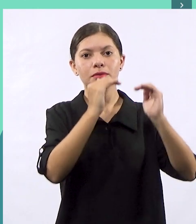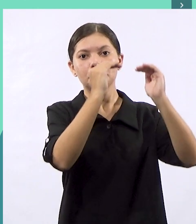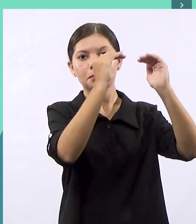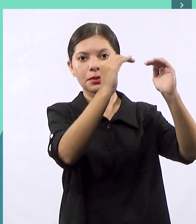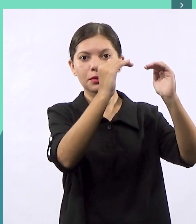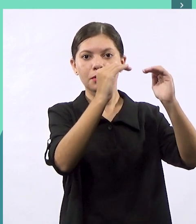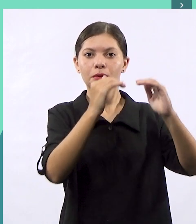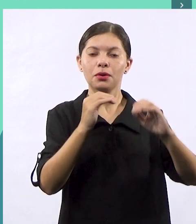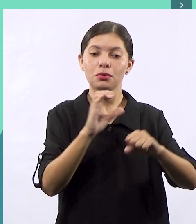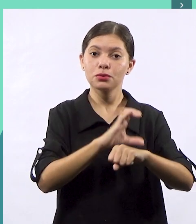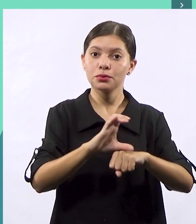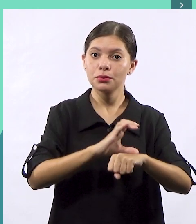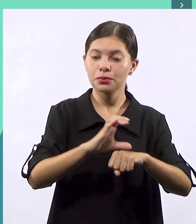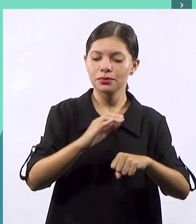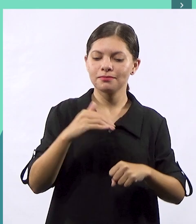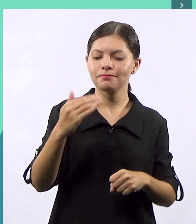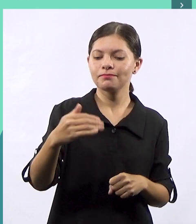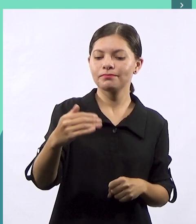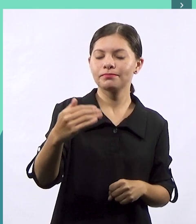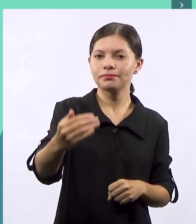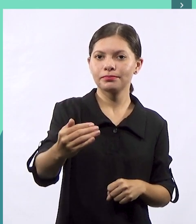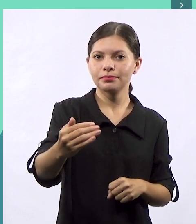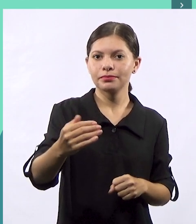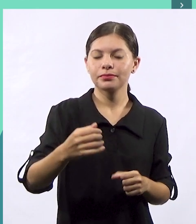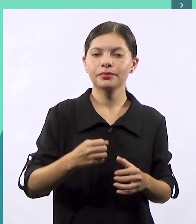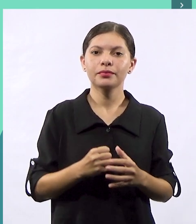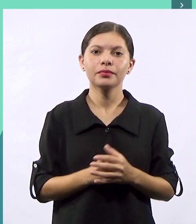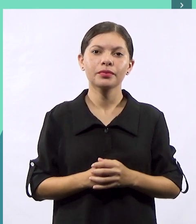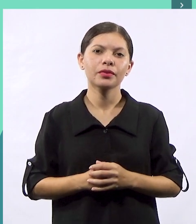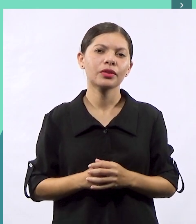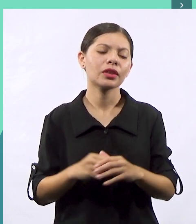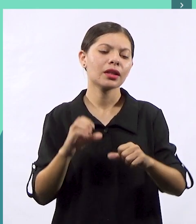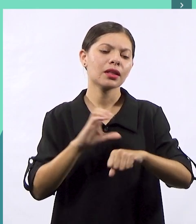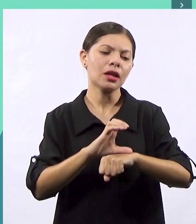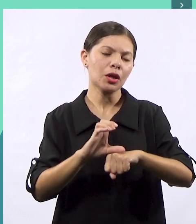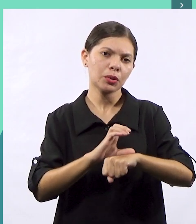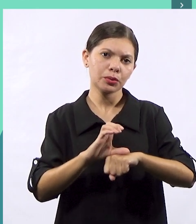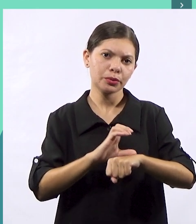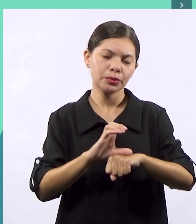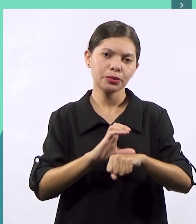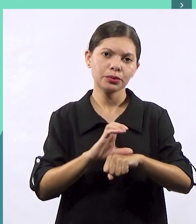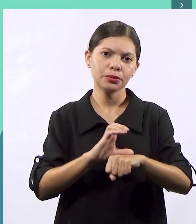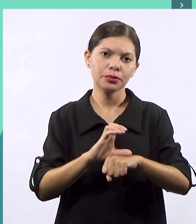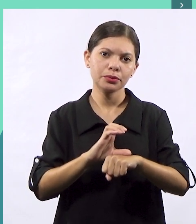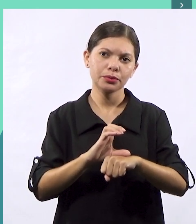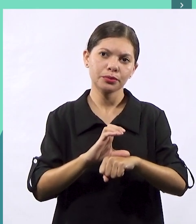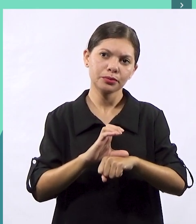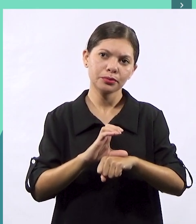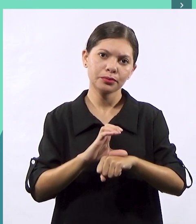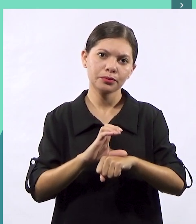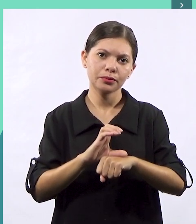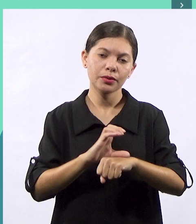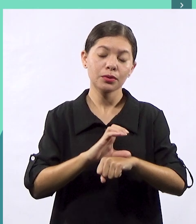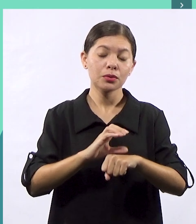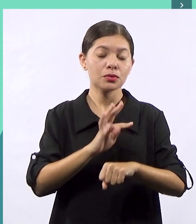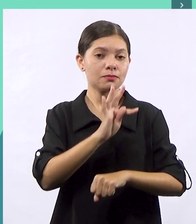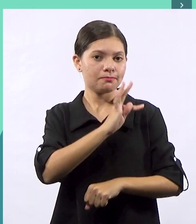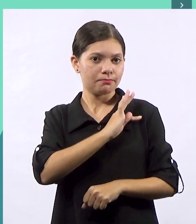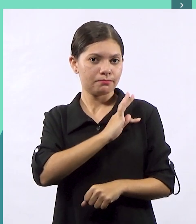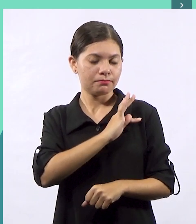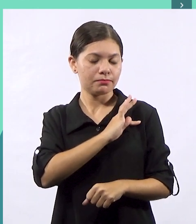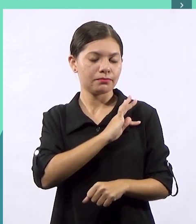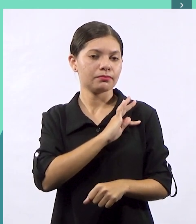os cursos que são sequenciais, que não são necessariamente, a gente poderia chamar de